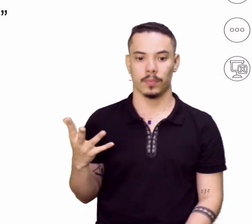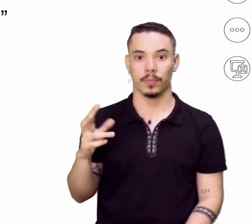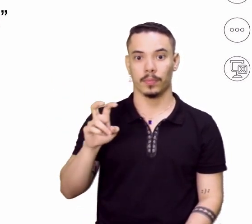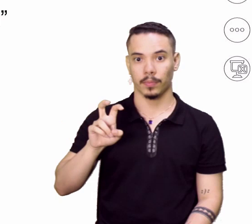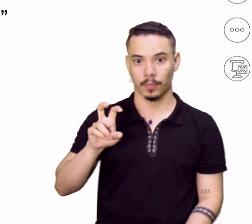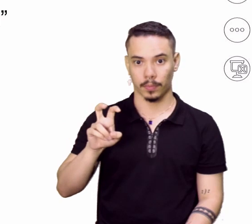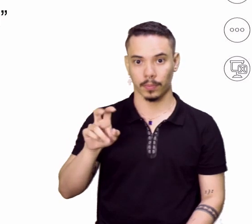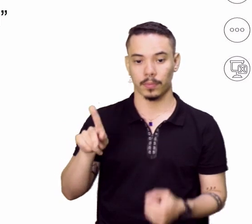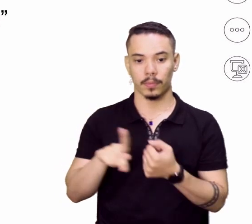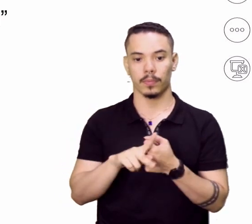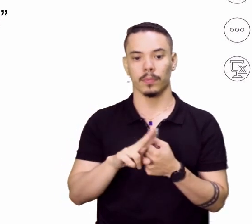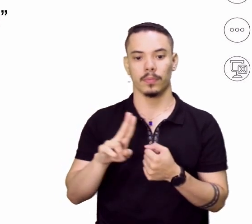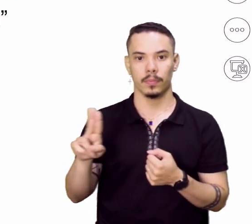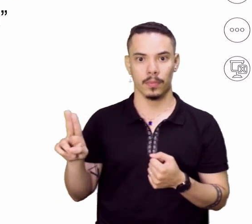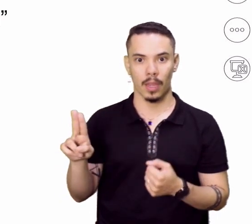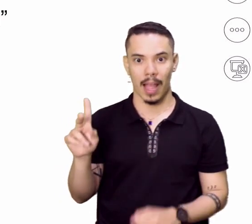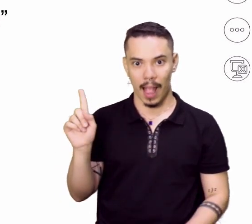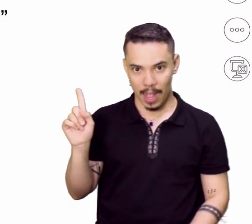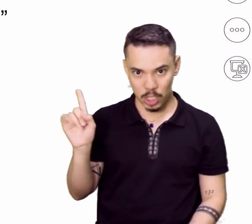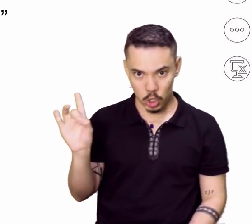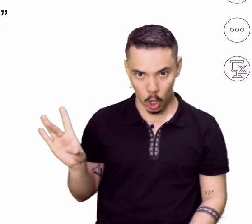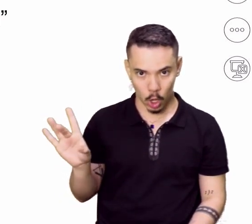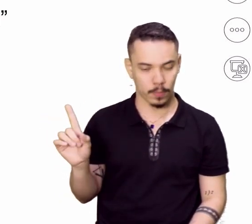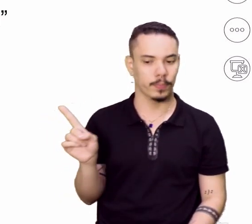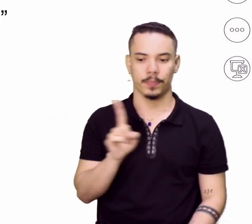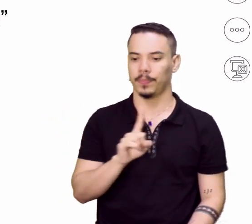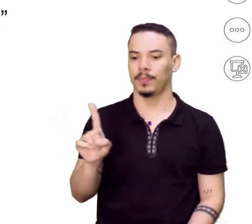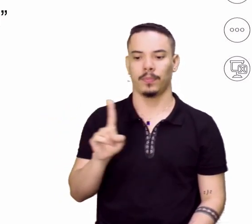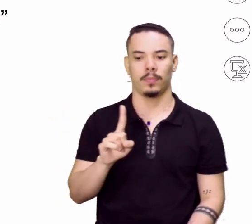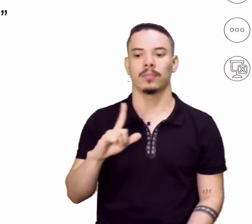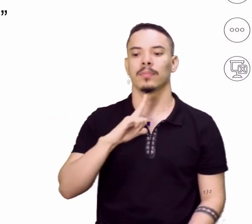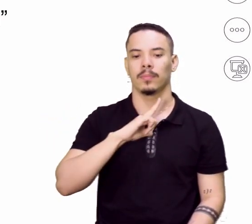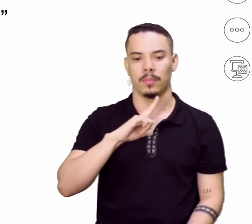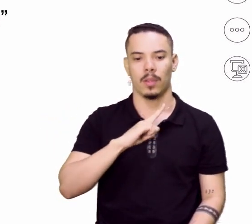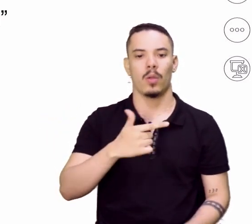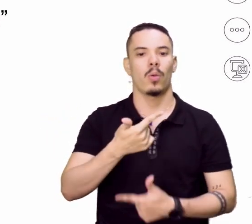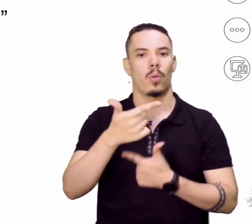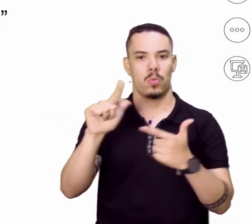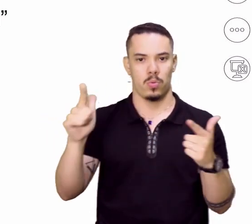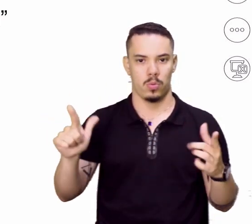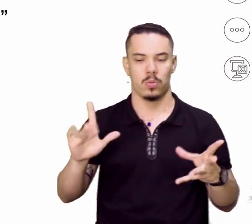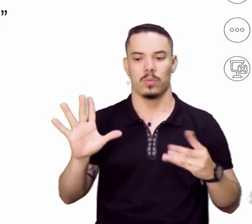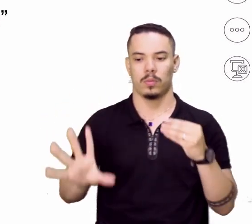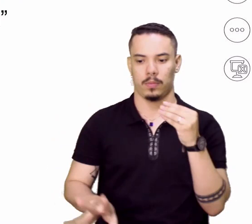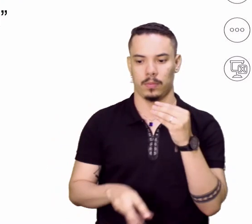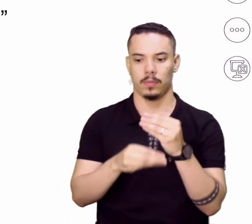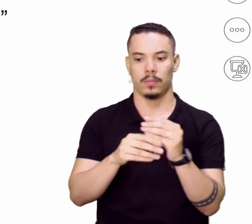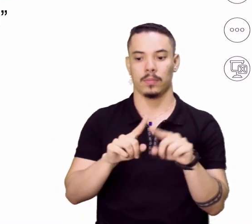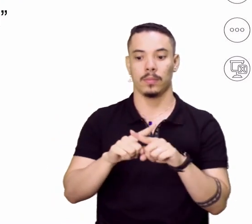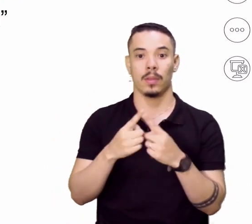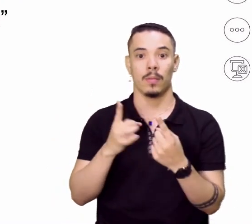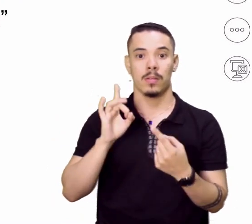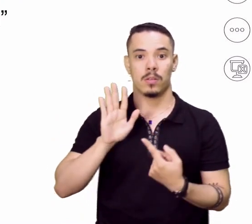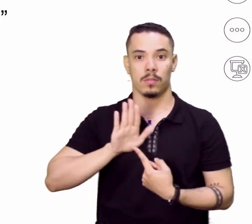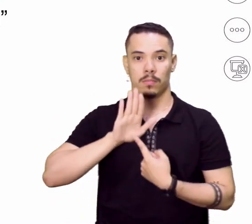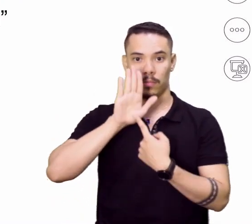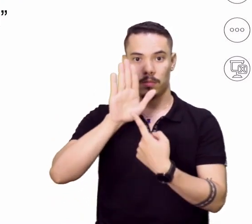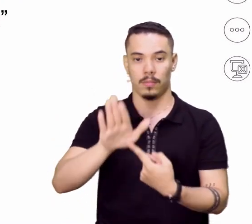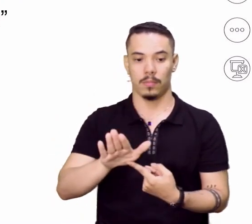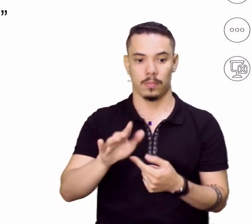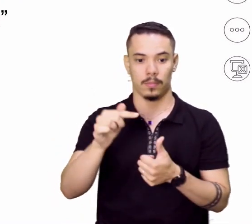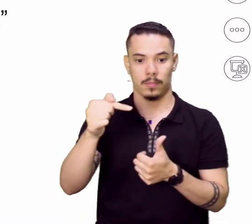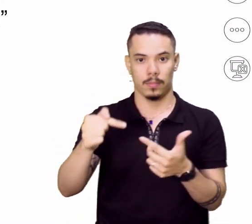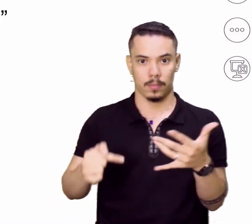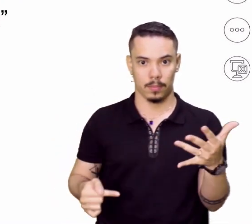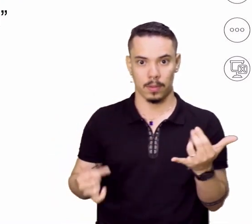pronomes relativos. São os únicos? Não, existem outros também, mas eu trouxe somente esses 5 para não ficar muita